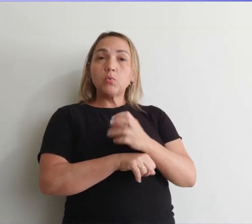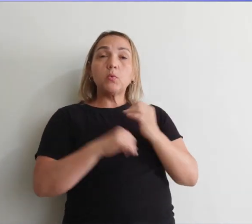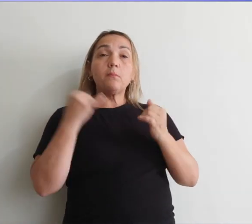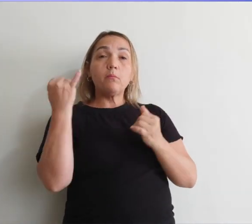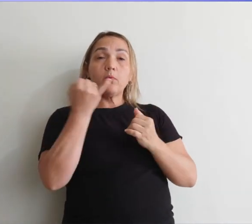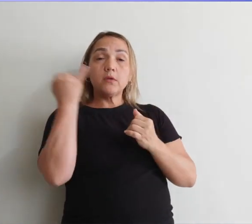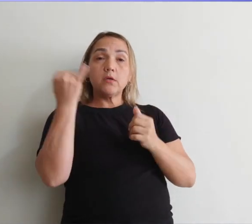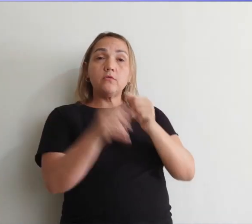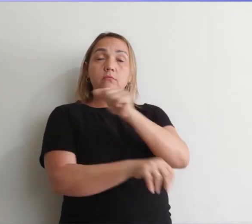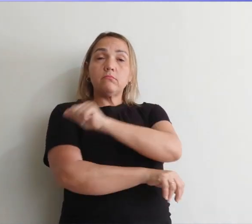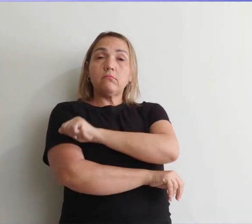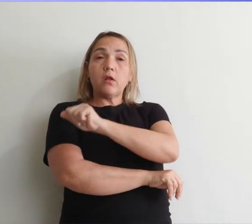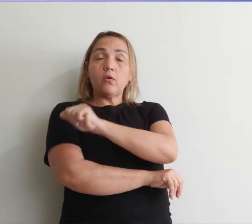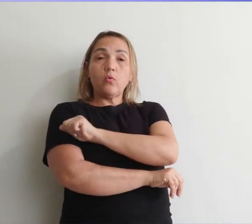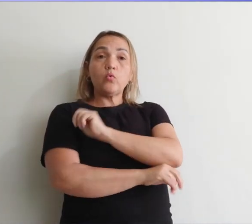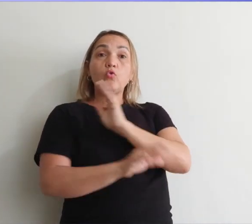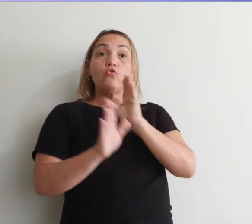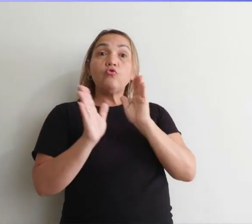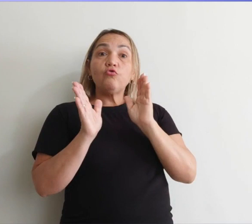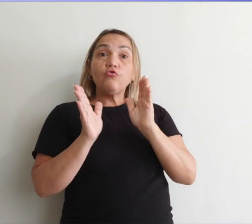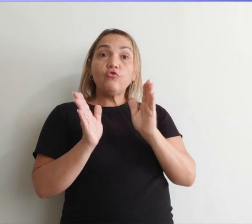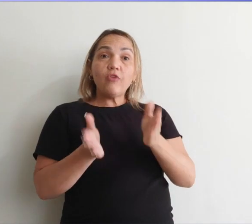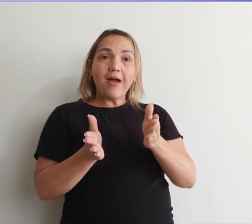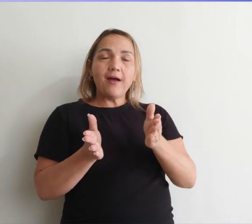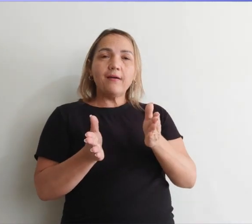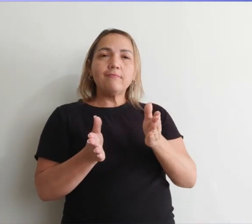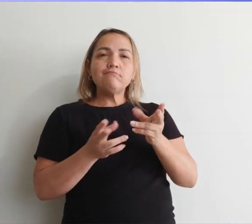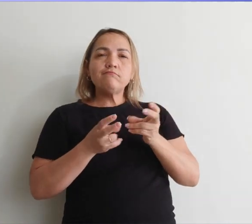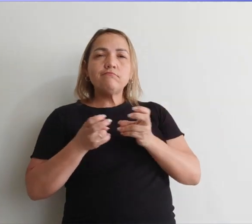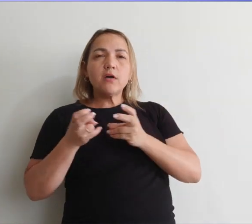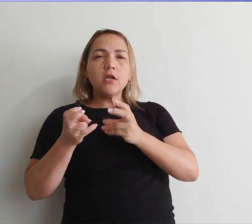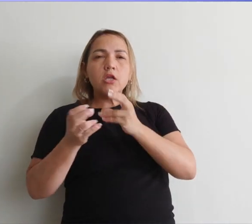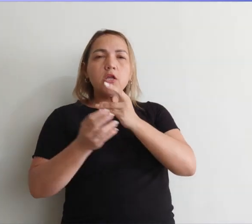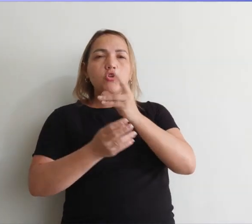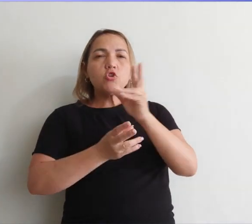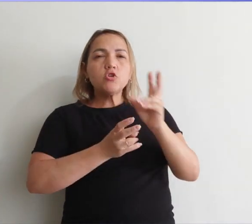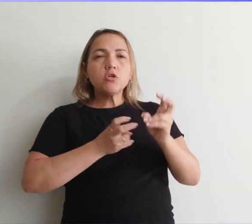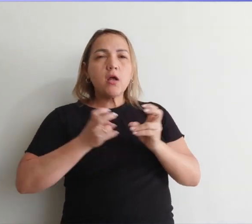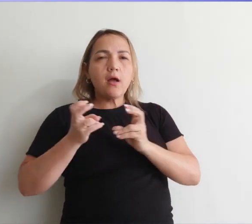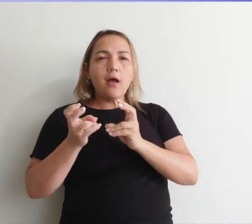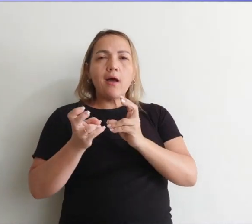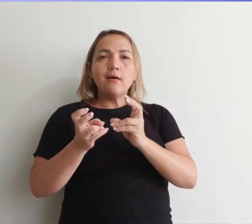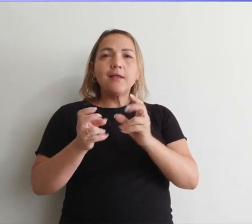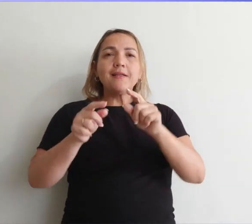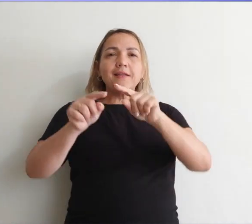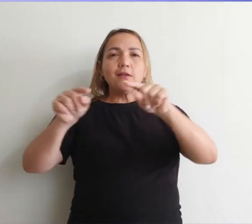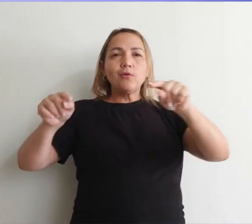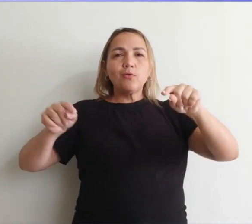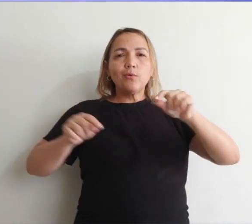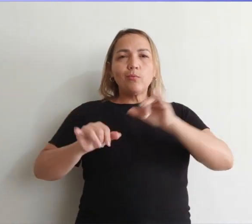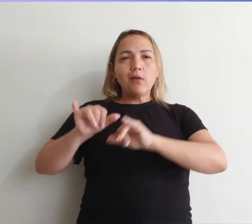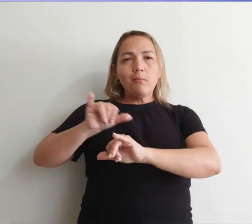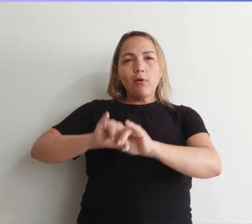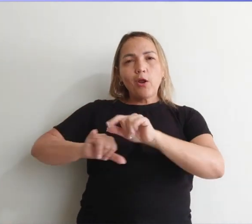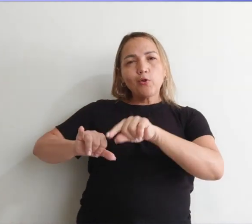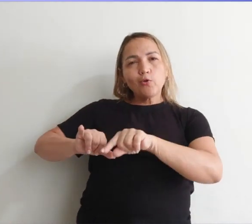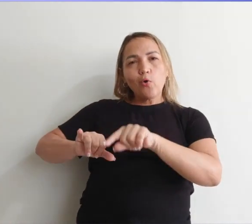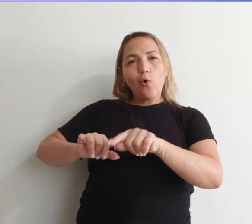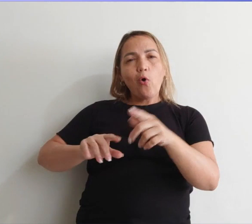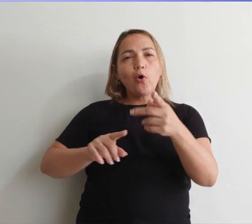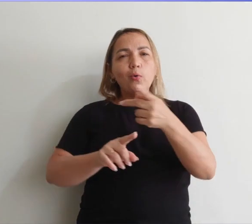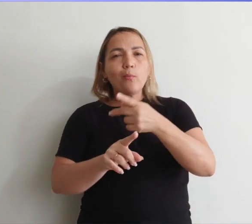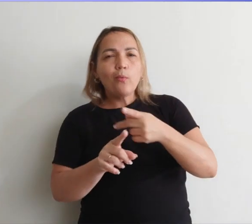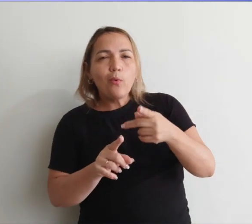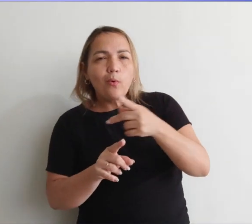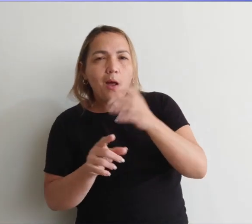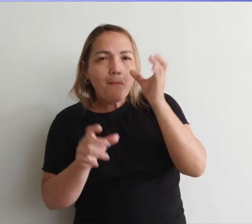é muito importante o aluno já se infiltrar, já se miscuir num laboratório, tentar buscar assim, o